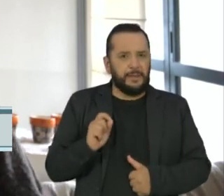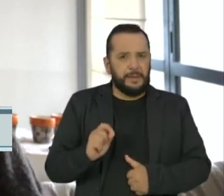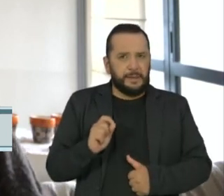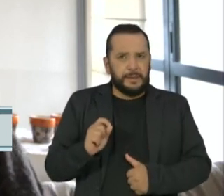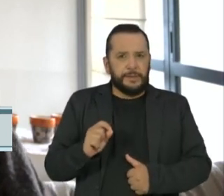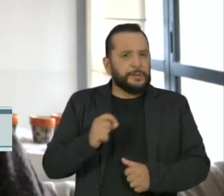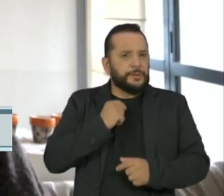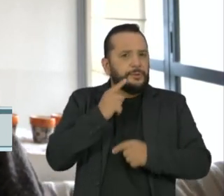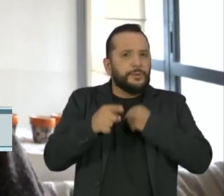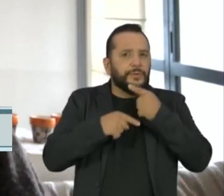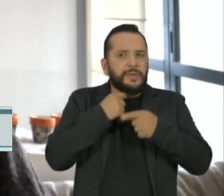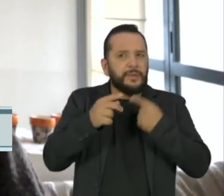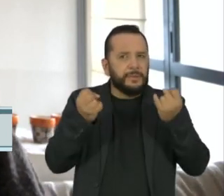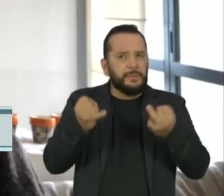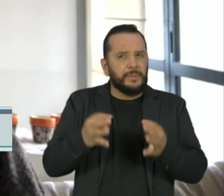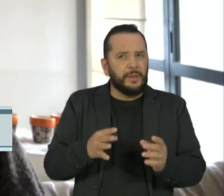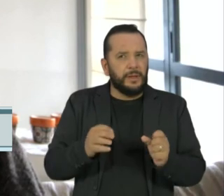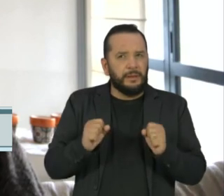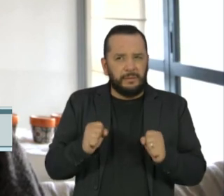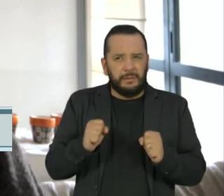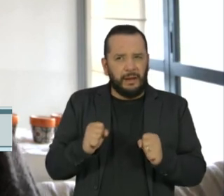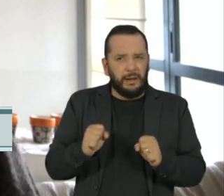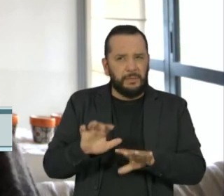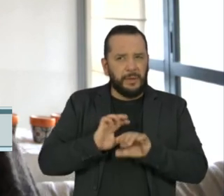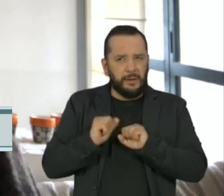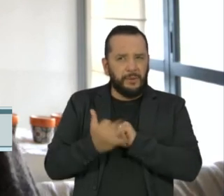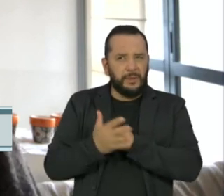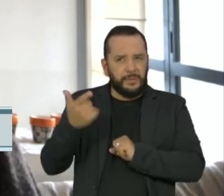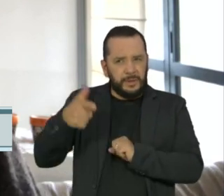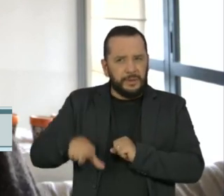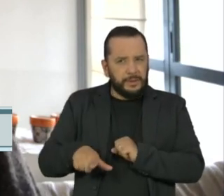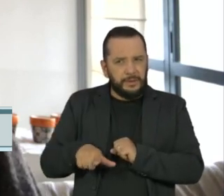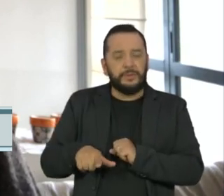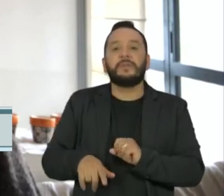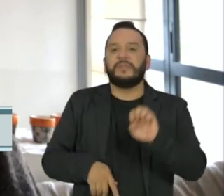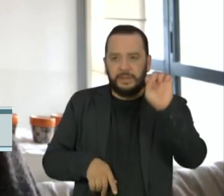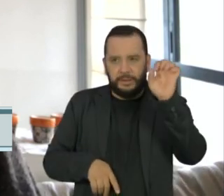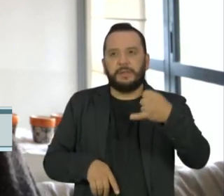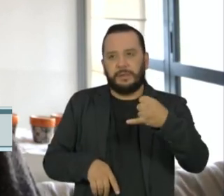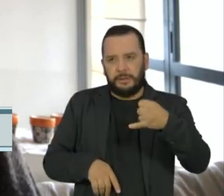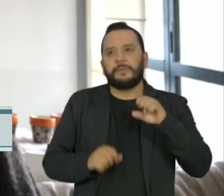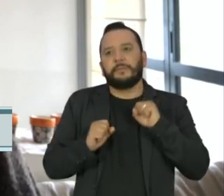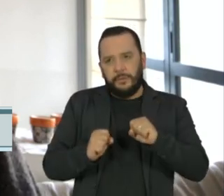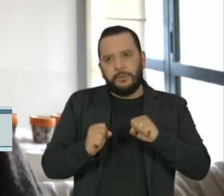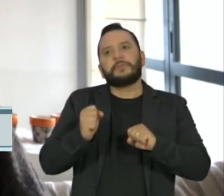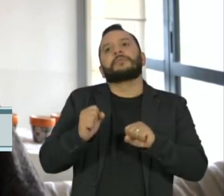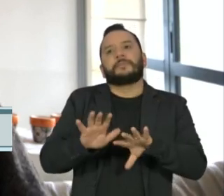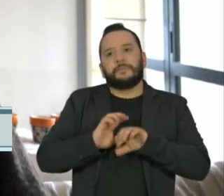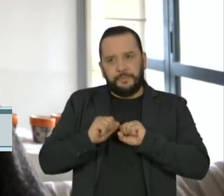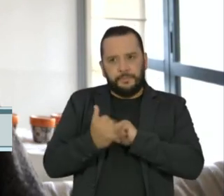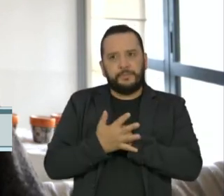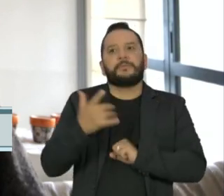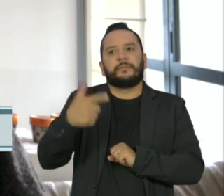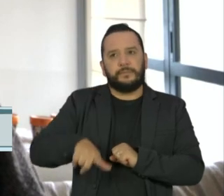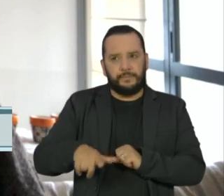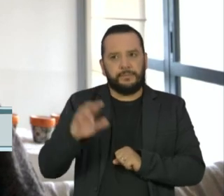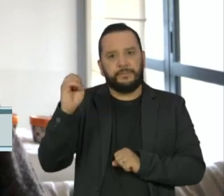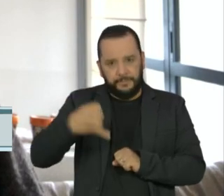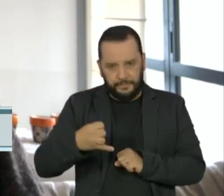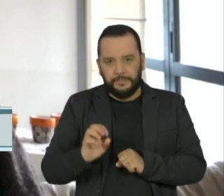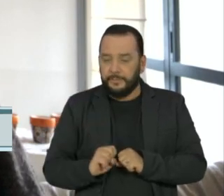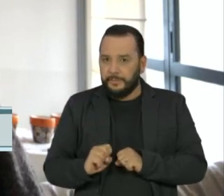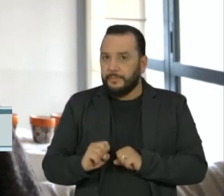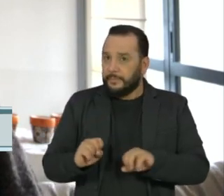essa dúvida, será que é possível ter uma reinfecção? E eles responderam que sim, é possível a reinfecção,